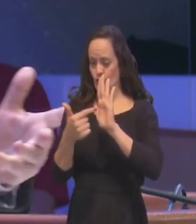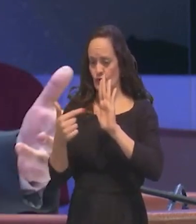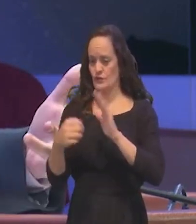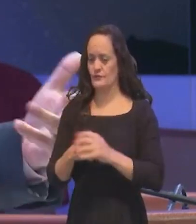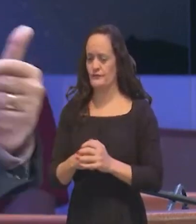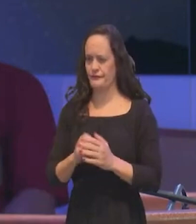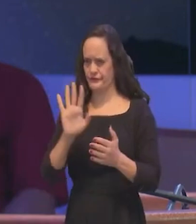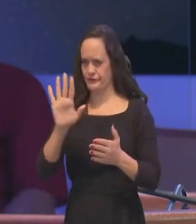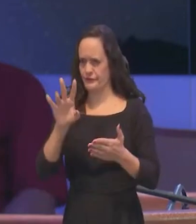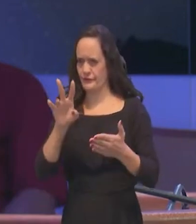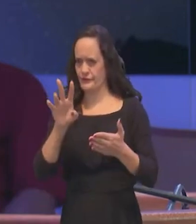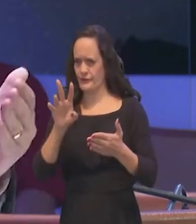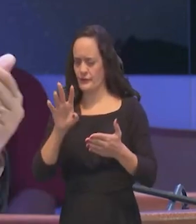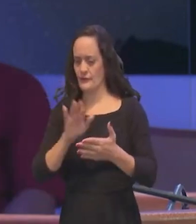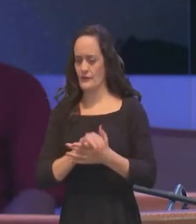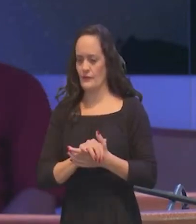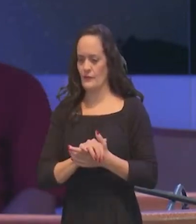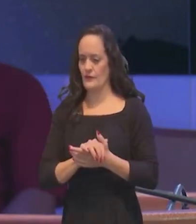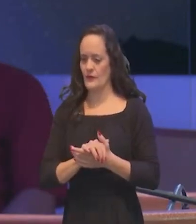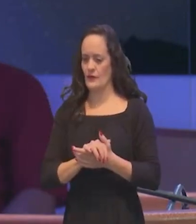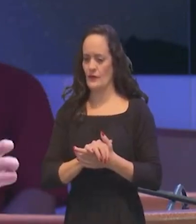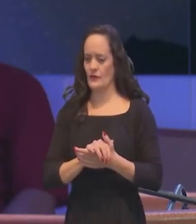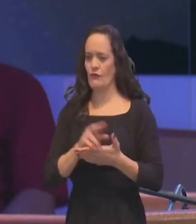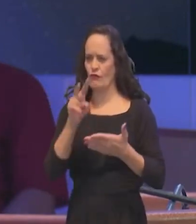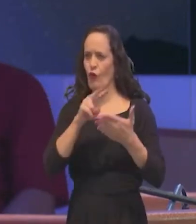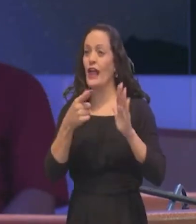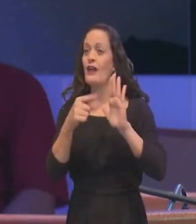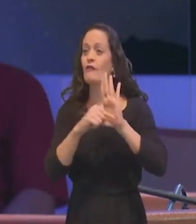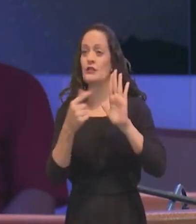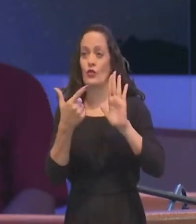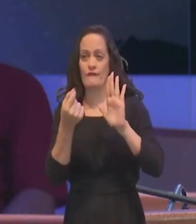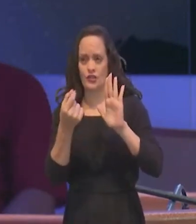Deixa-me ler o verso 20 e seguinte.